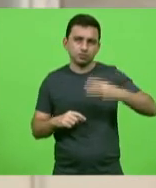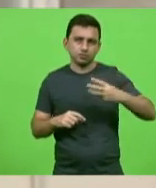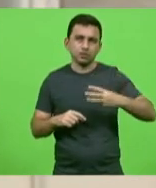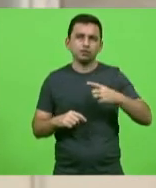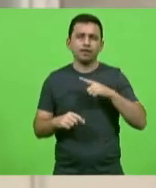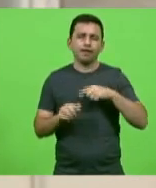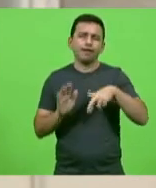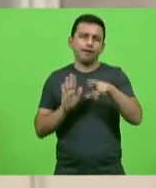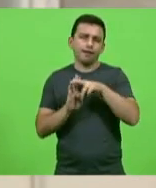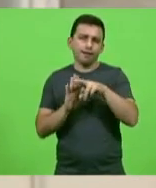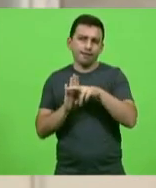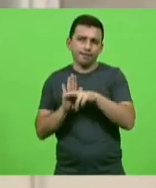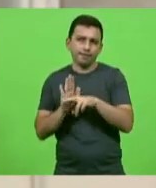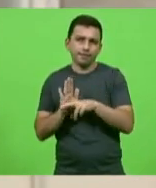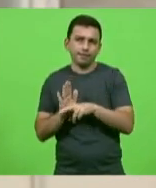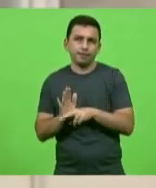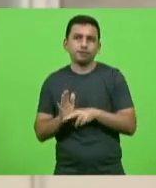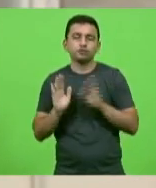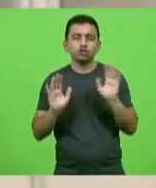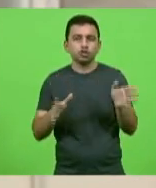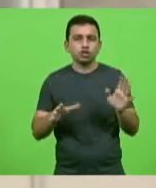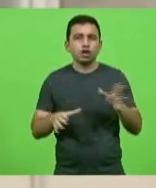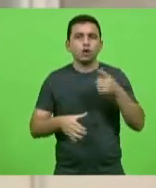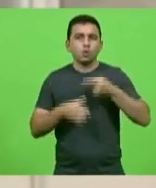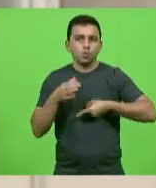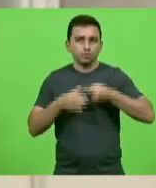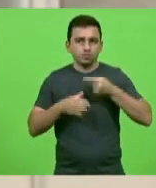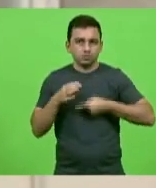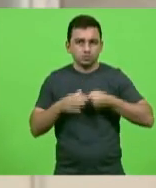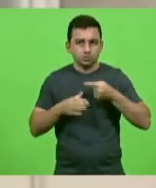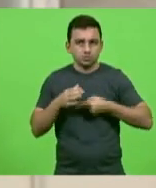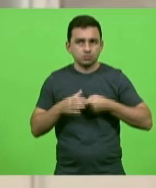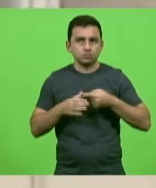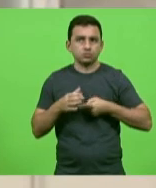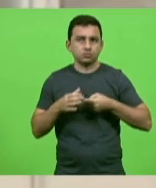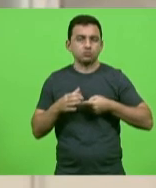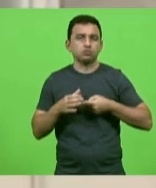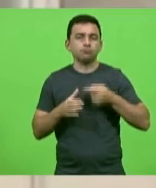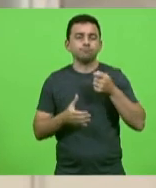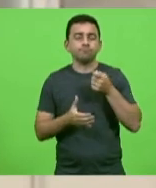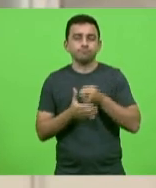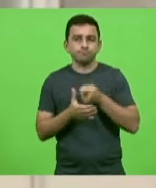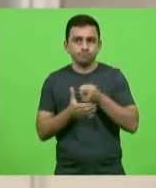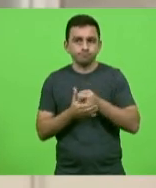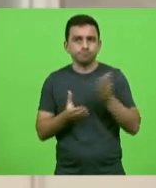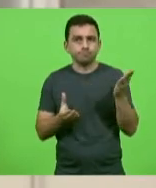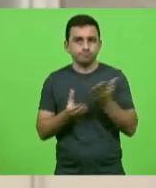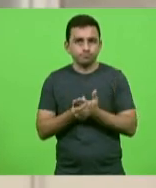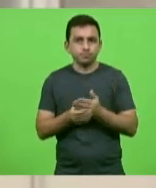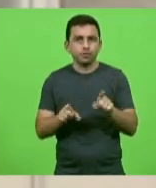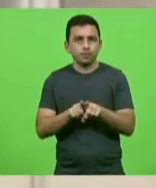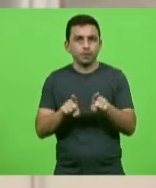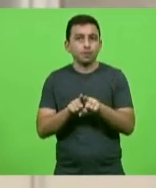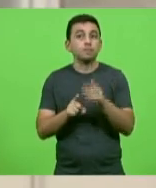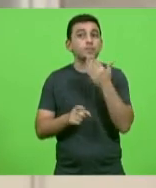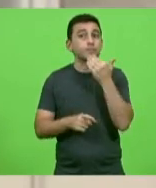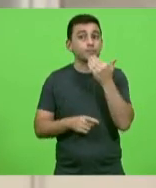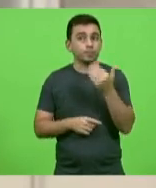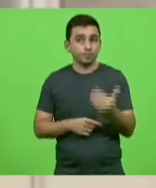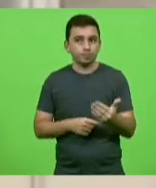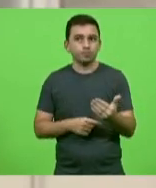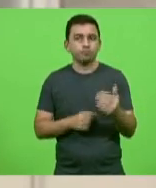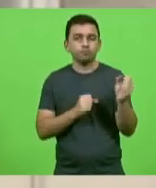atinentes à atuação das comissões parlamentares de inquérito e o poder de requisição de